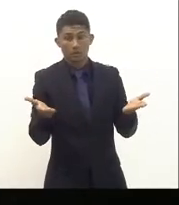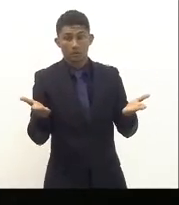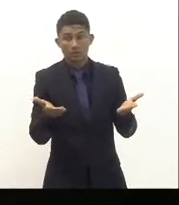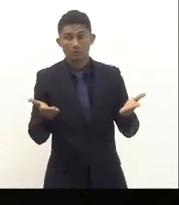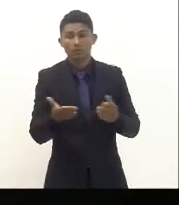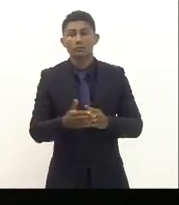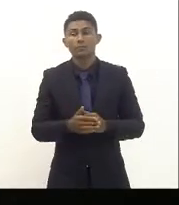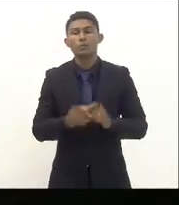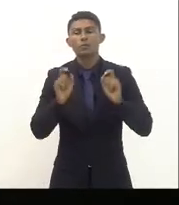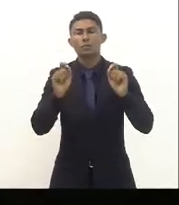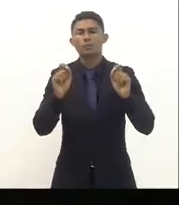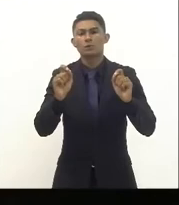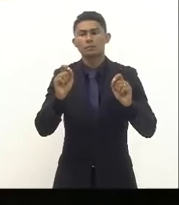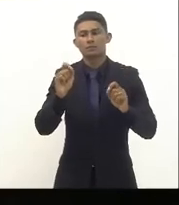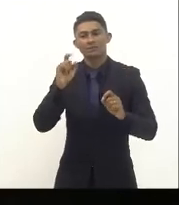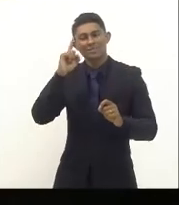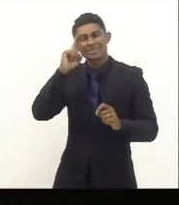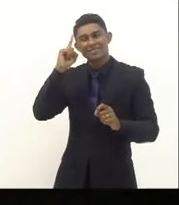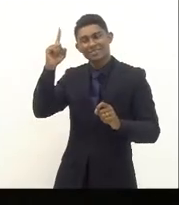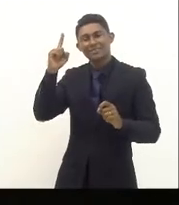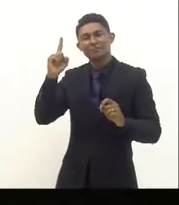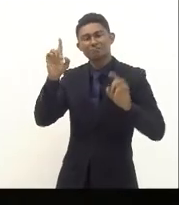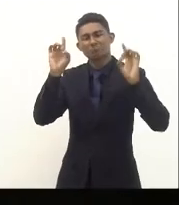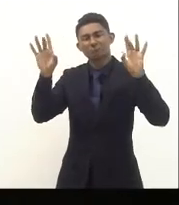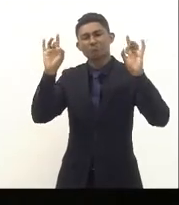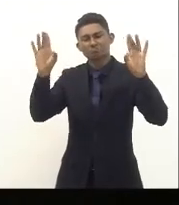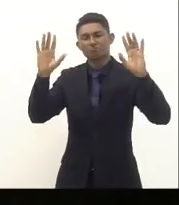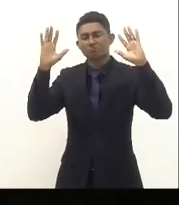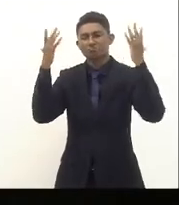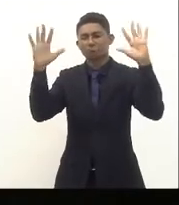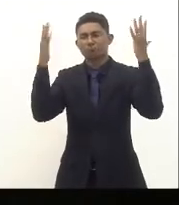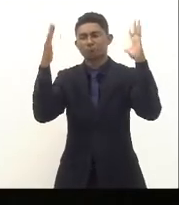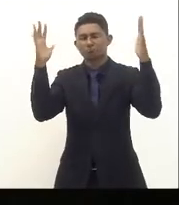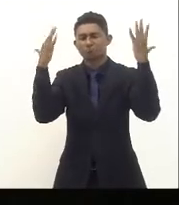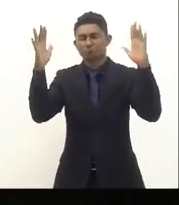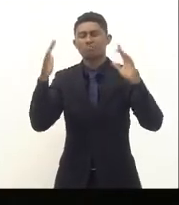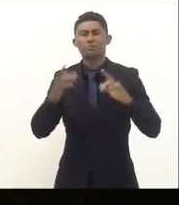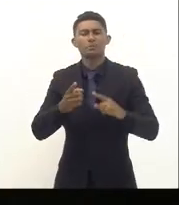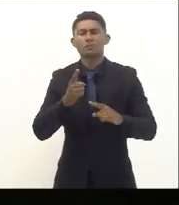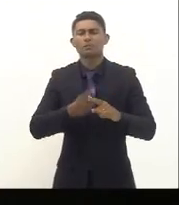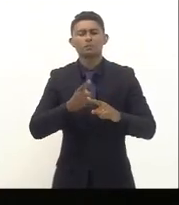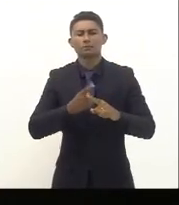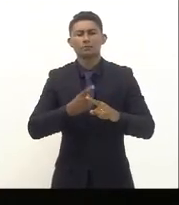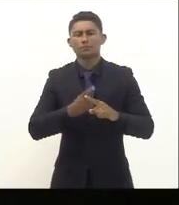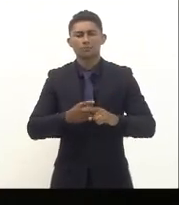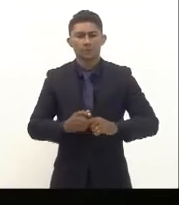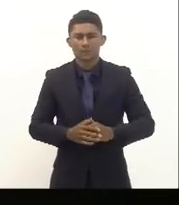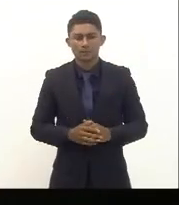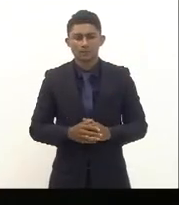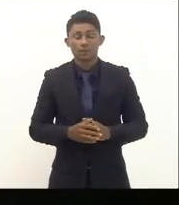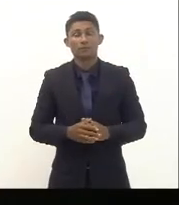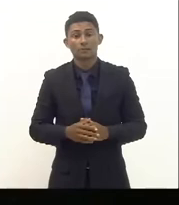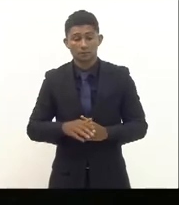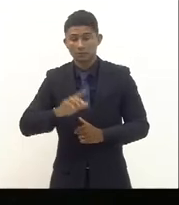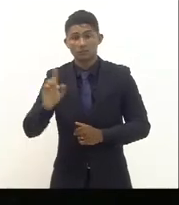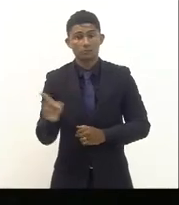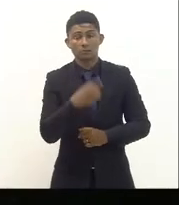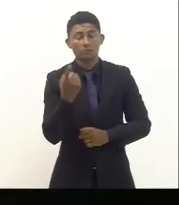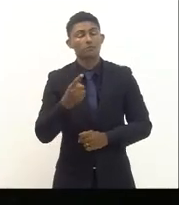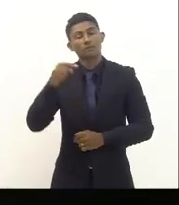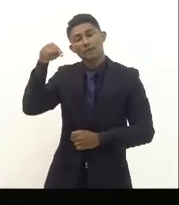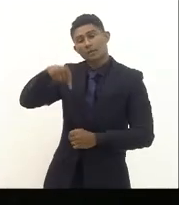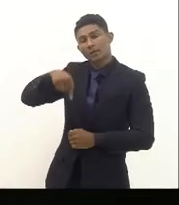é dias de celebração né Afinal de contas nós estamos aqui